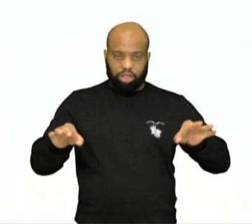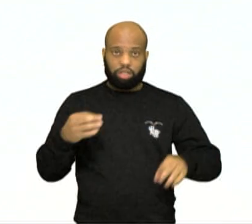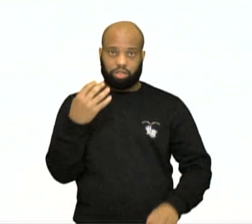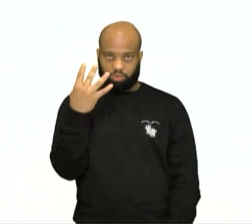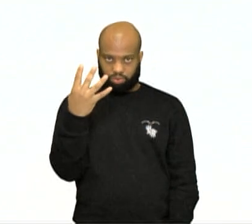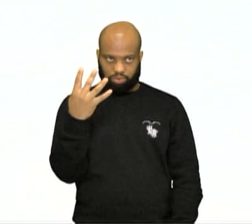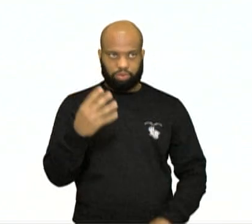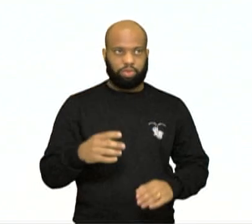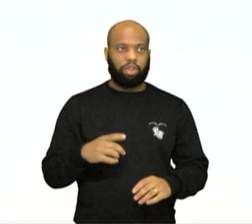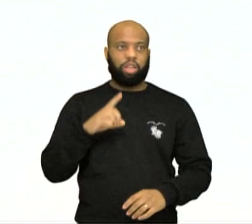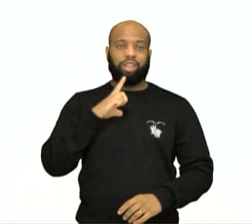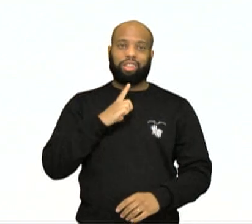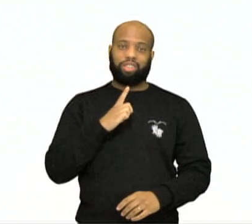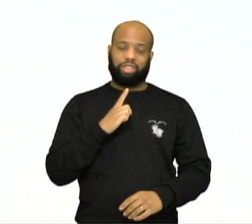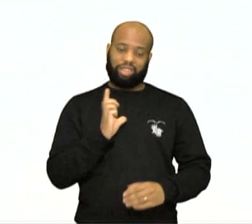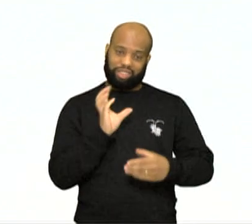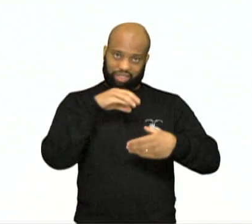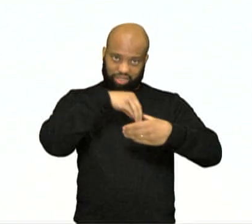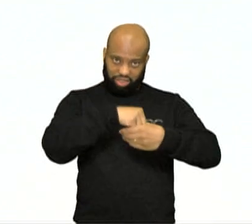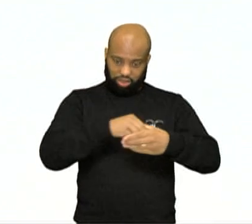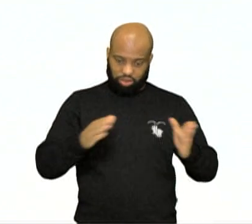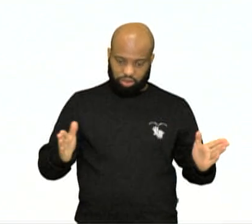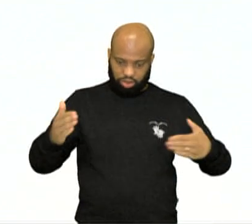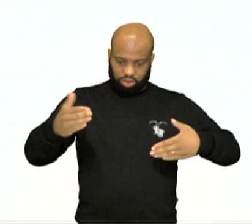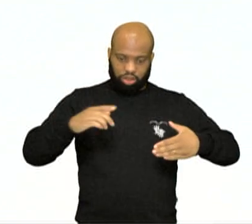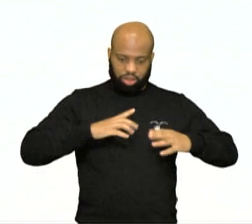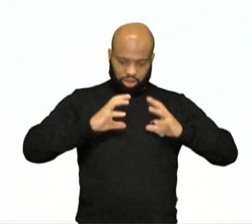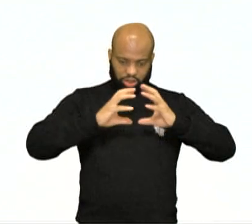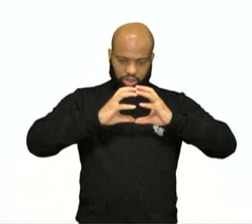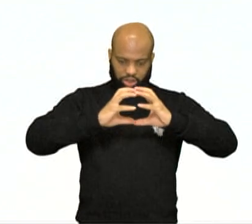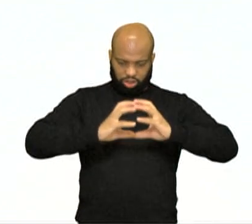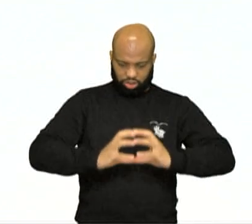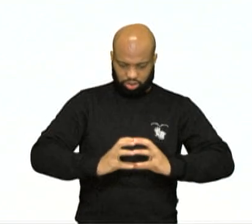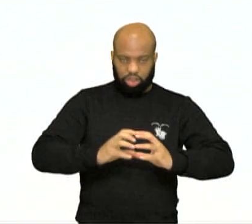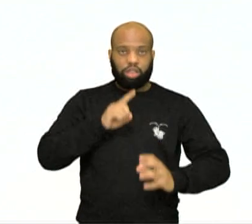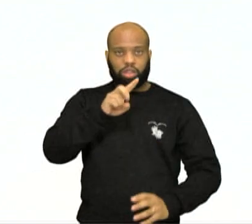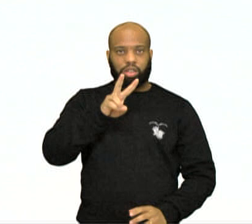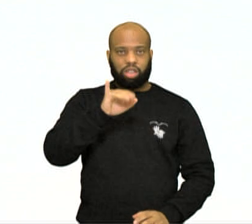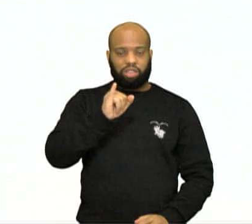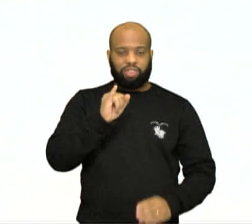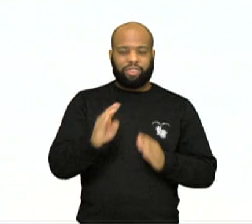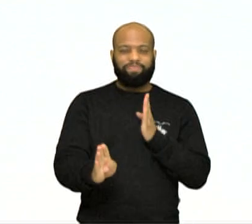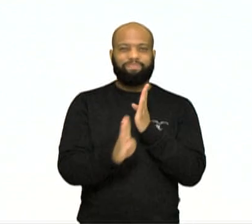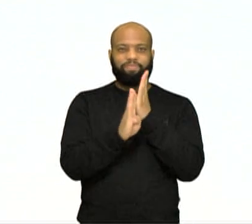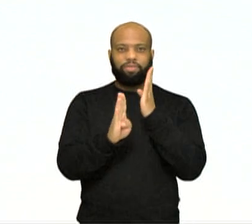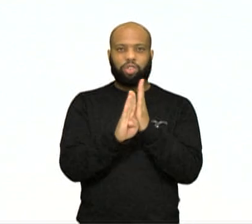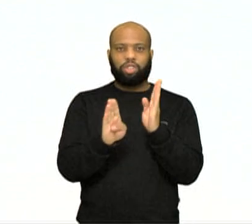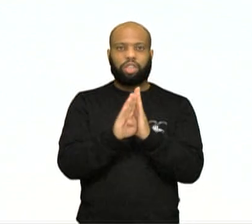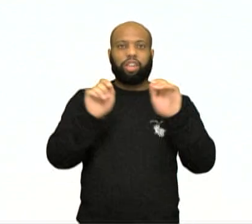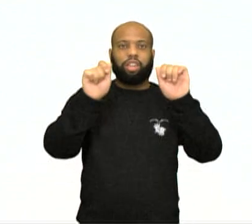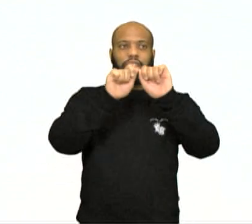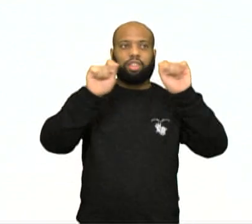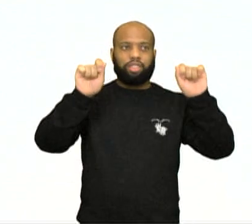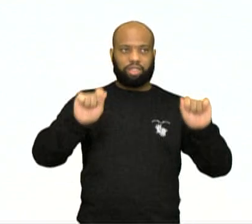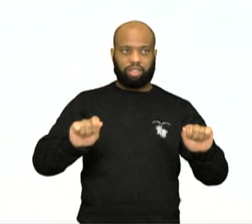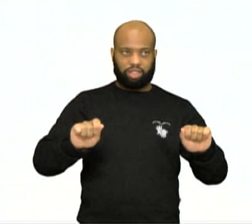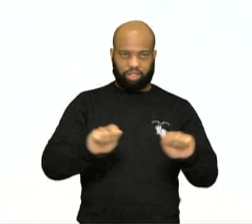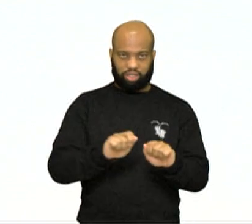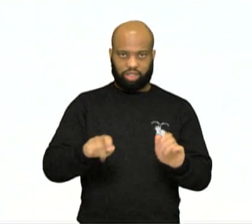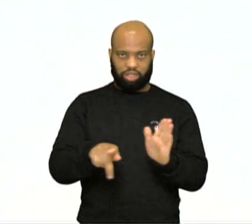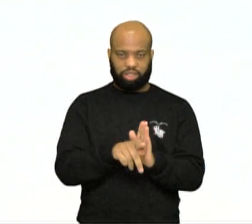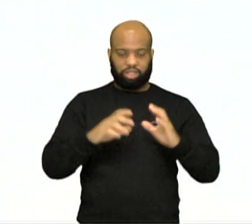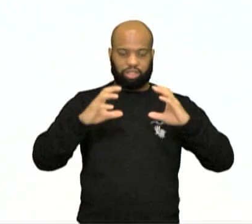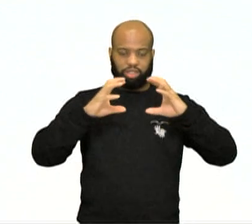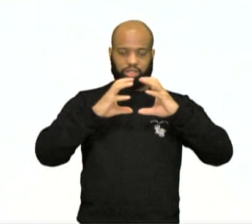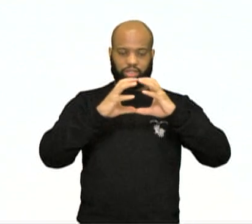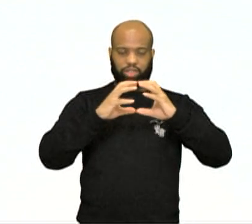está inscrita uma esfera, determinar a área esférica dessa esfera. Bem,